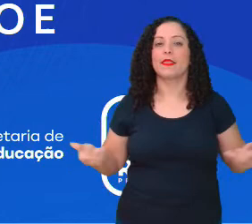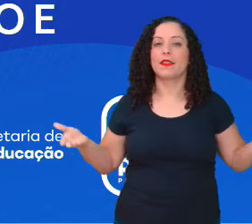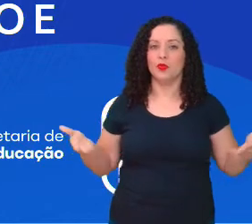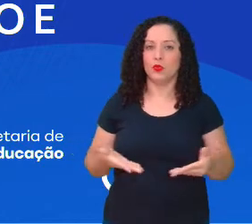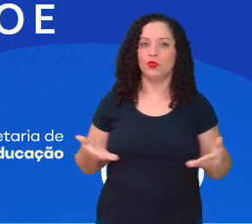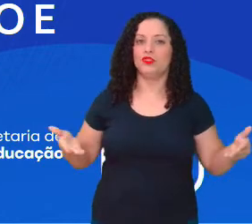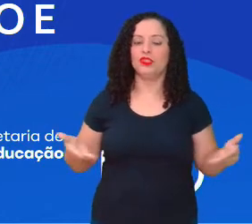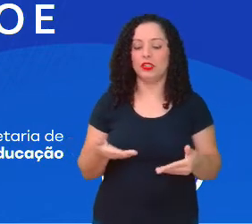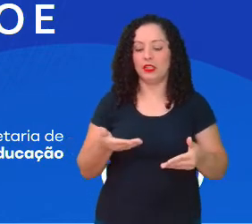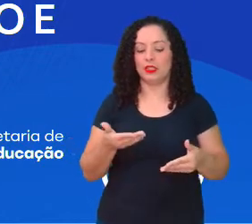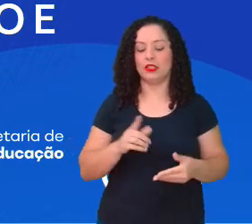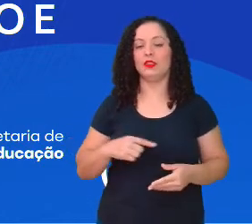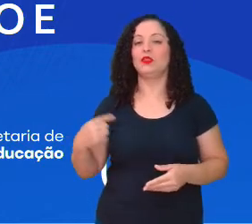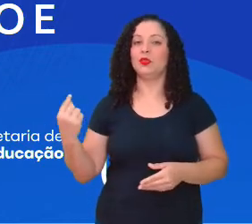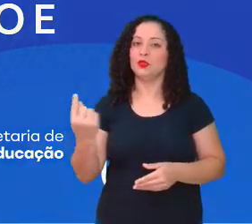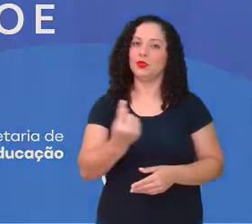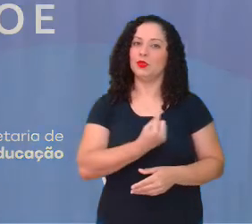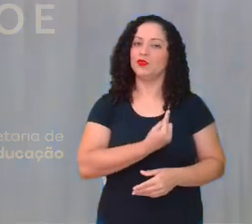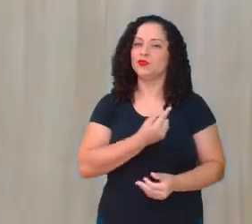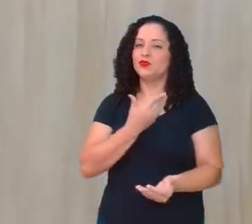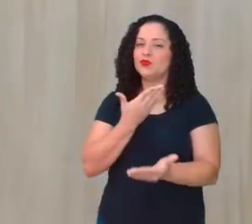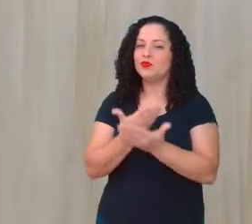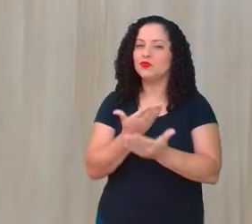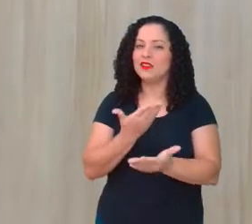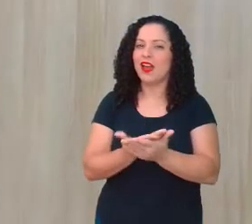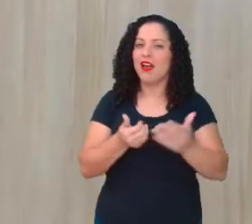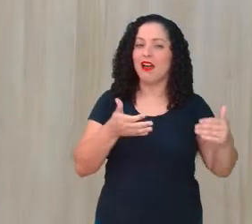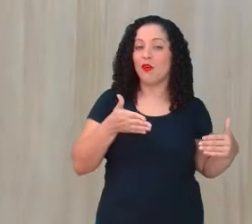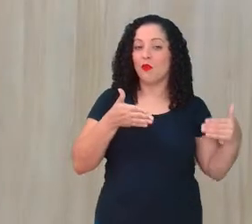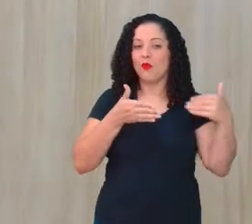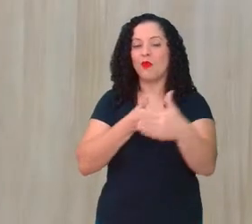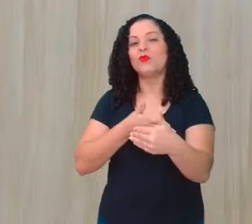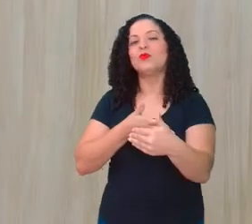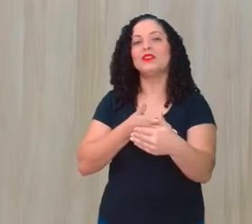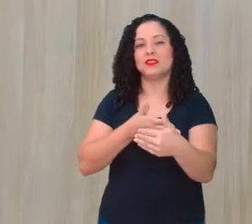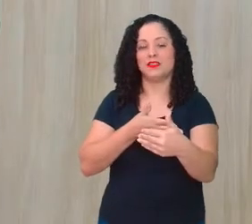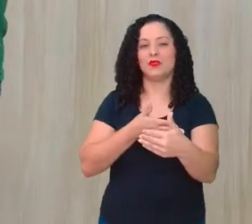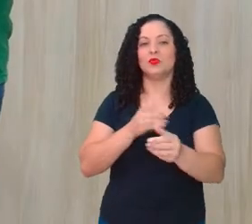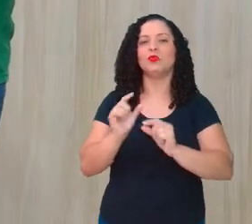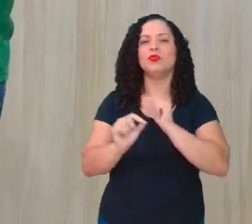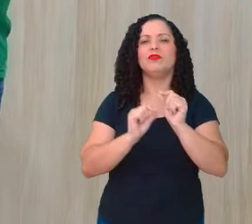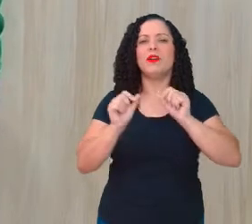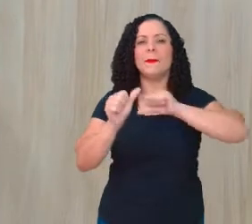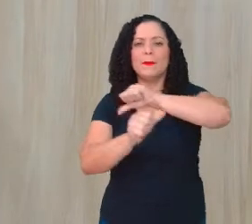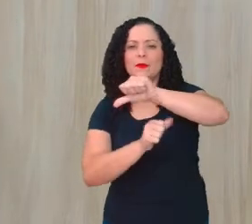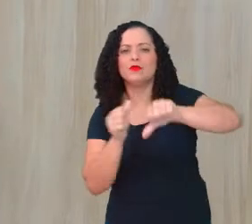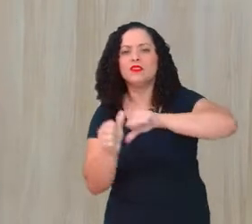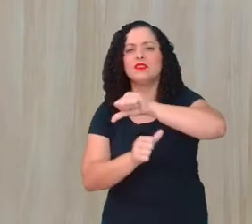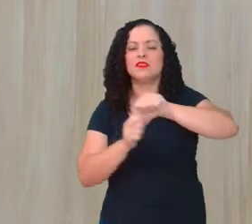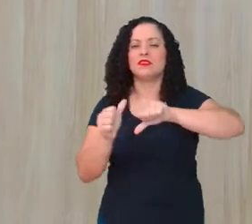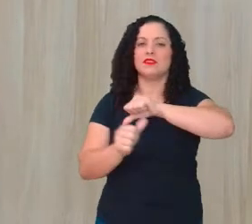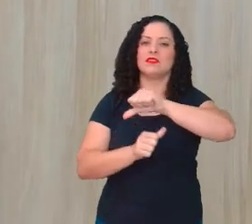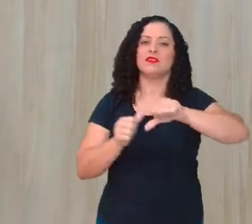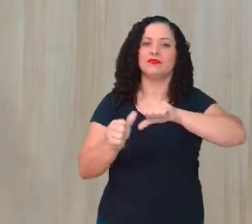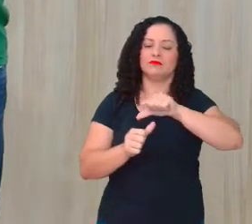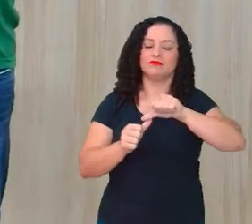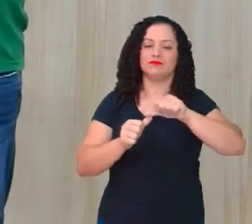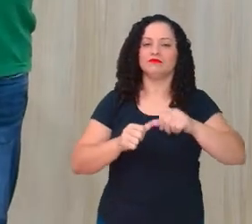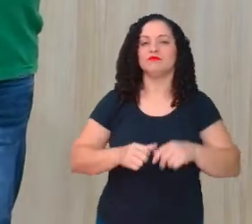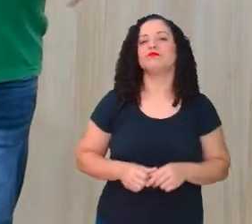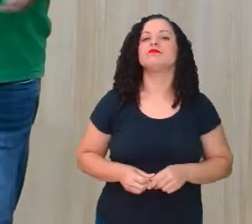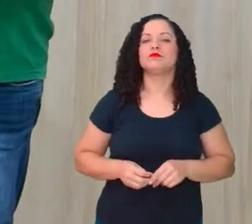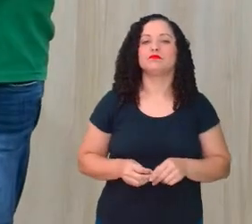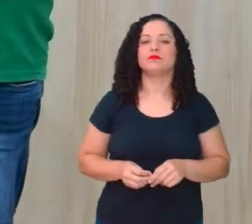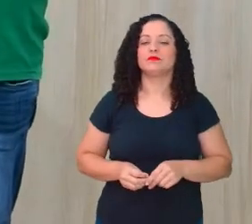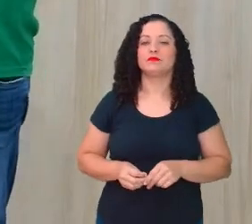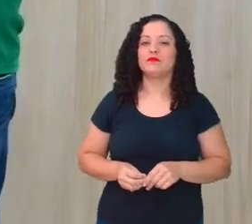vai trabalhar a continuação aí da reforma protestante, né? Onde a gente vai observar hoje, a gente falou